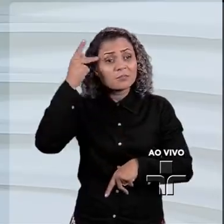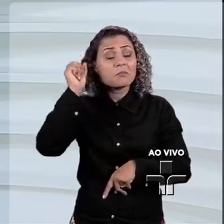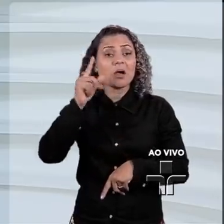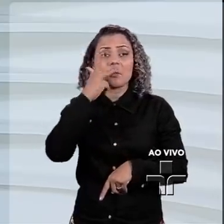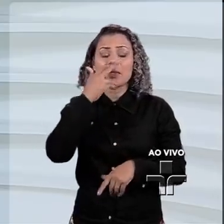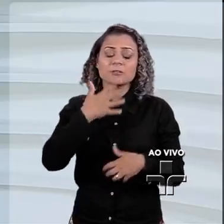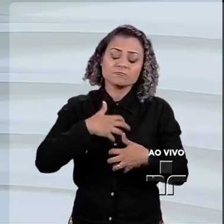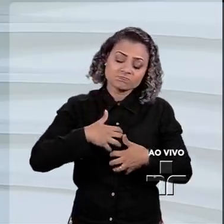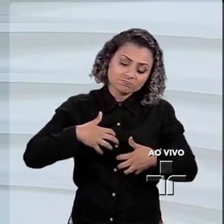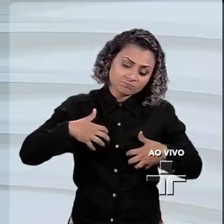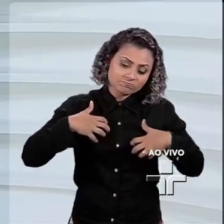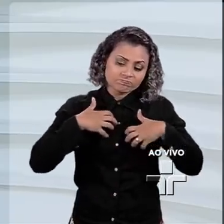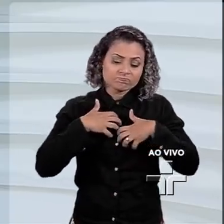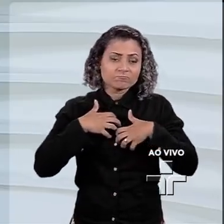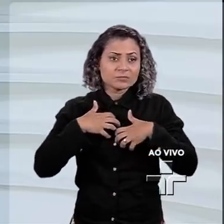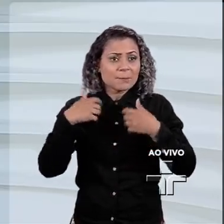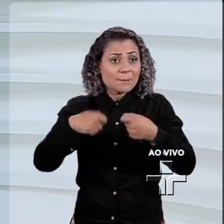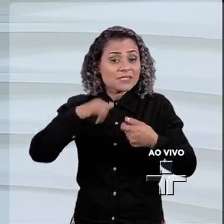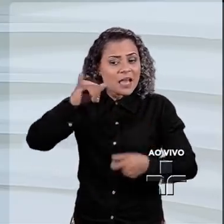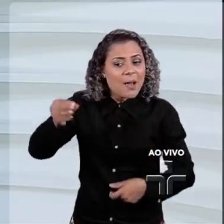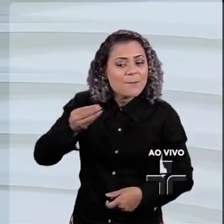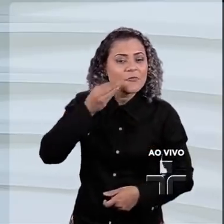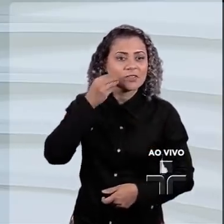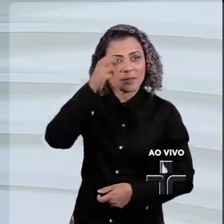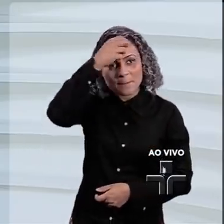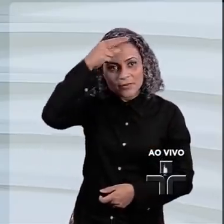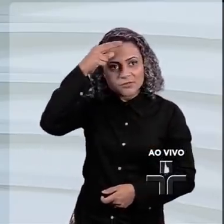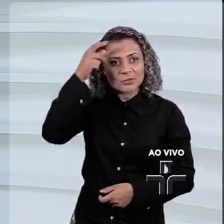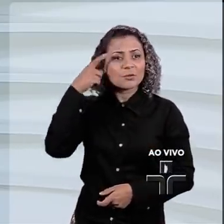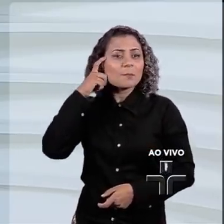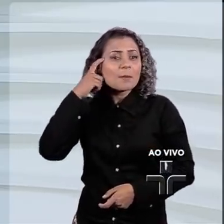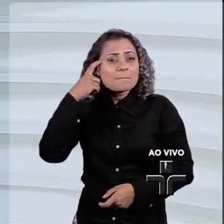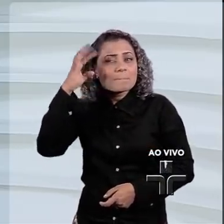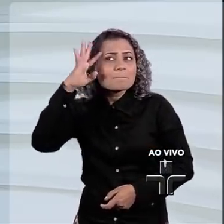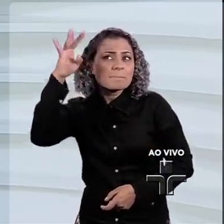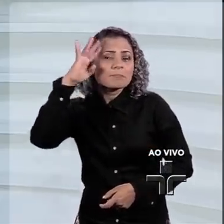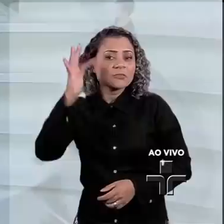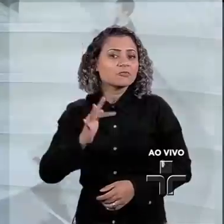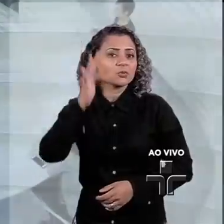de aproveitar a prefeitura para poder pensar em novos voos.